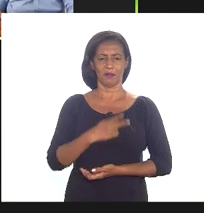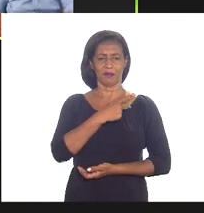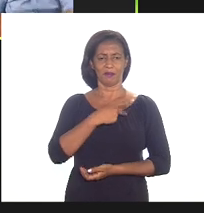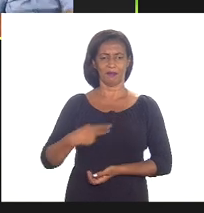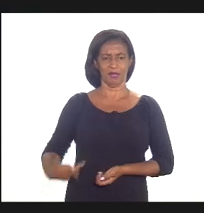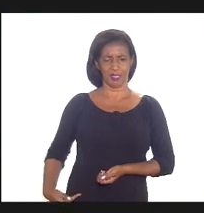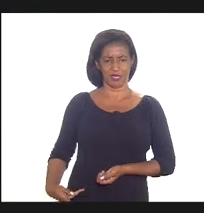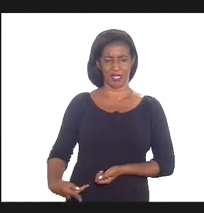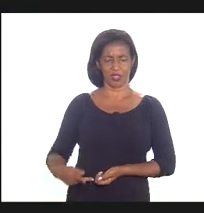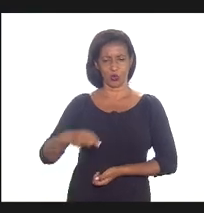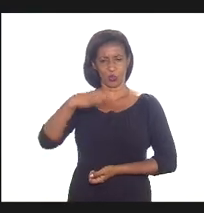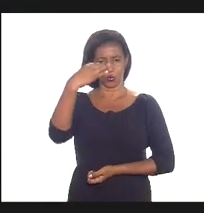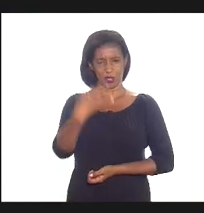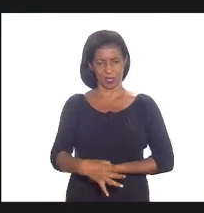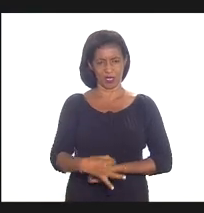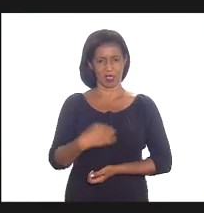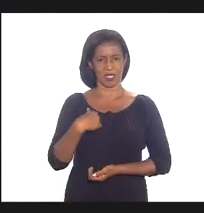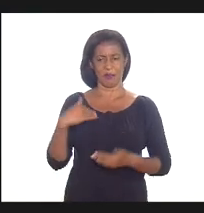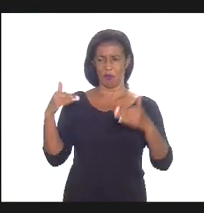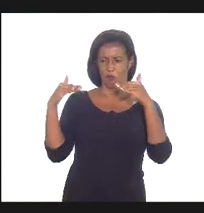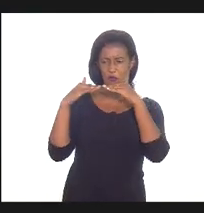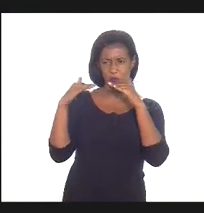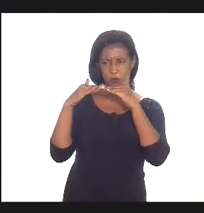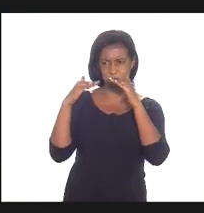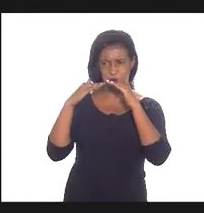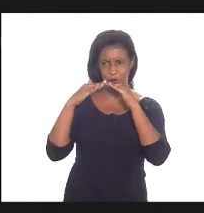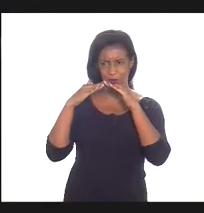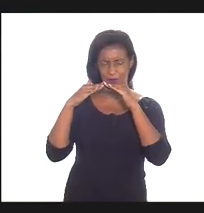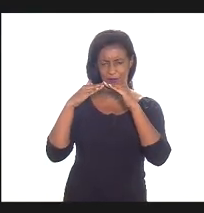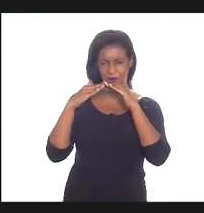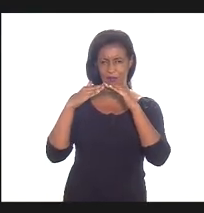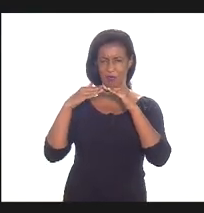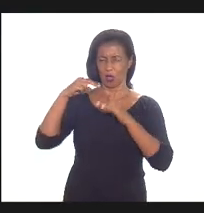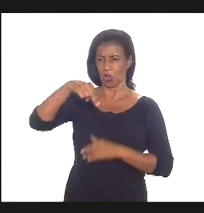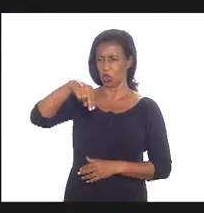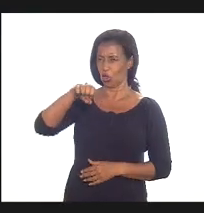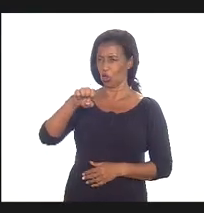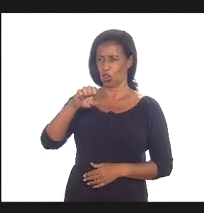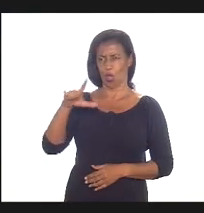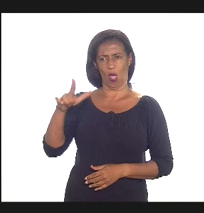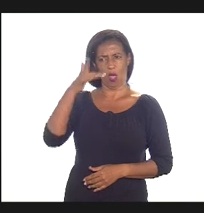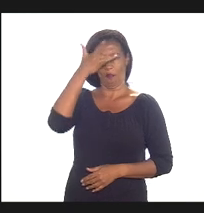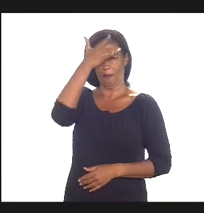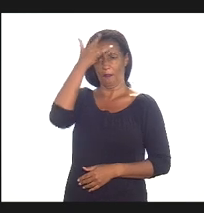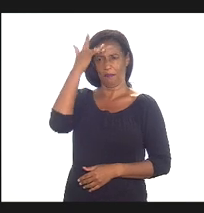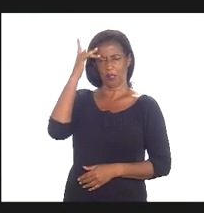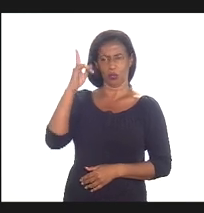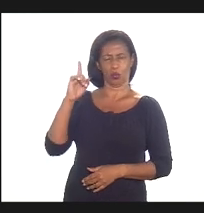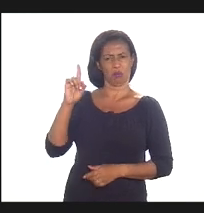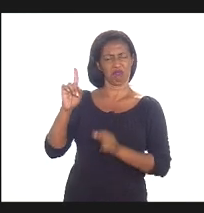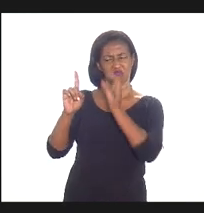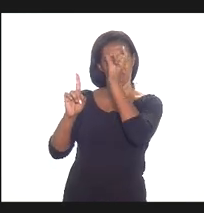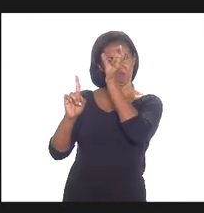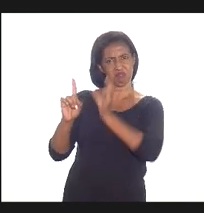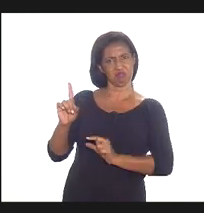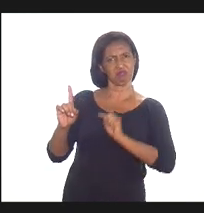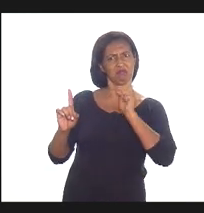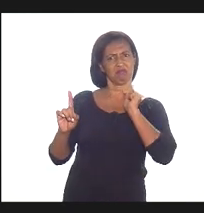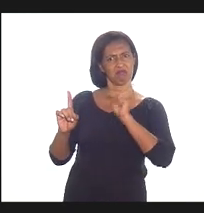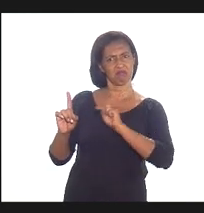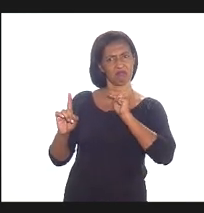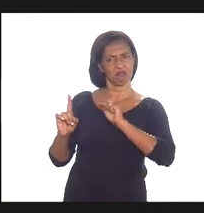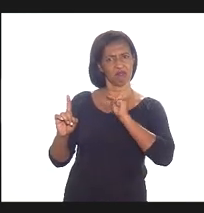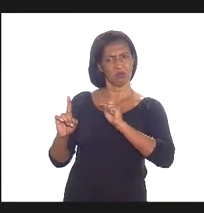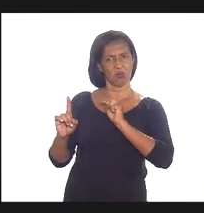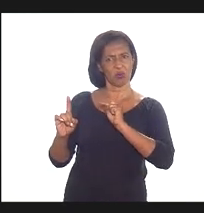Presidente, com certeza meu voto é favorável. Que o Noel seja uma pessoa, pela reputação dele, pelo que